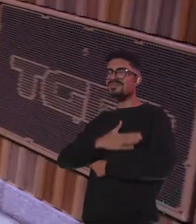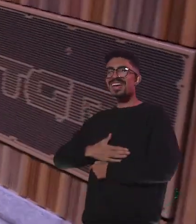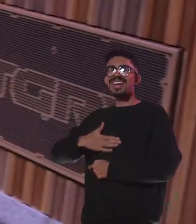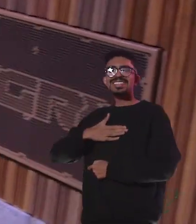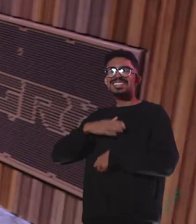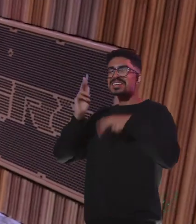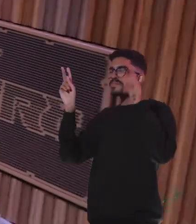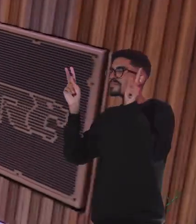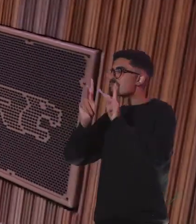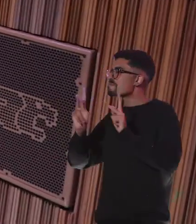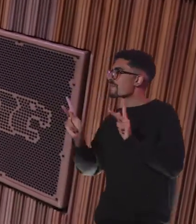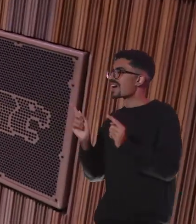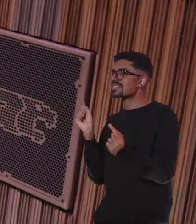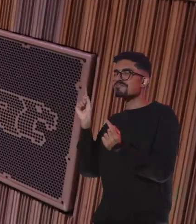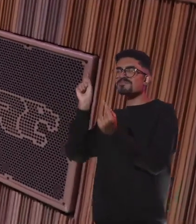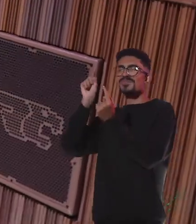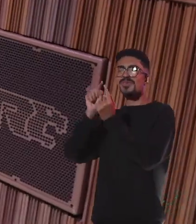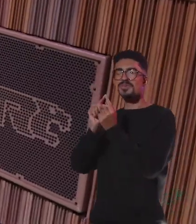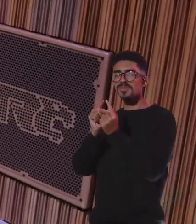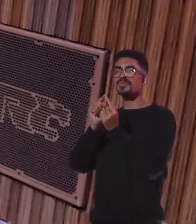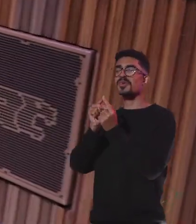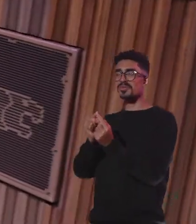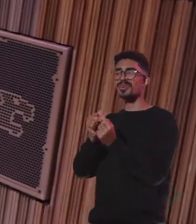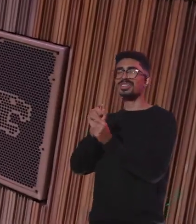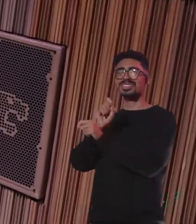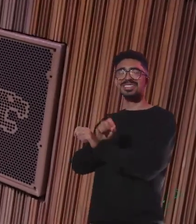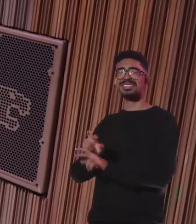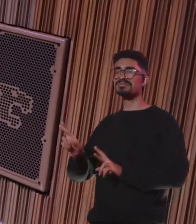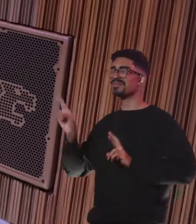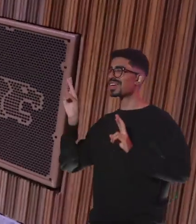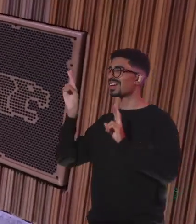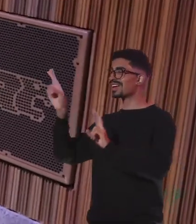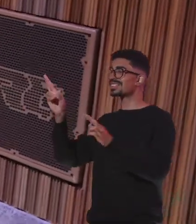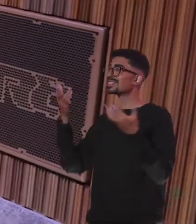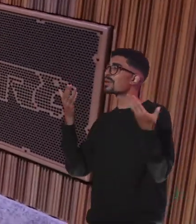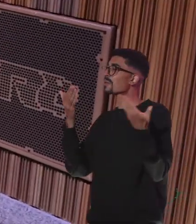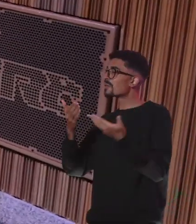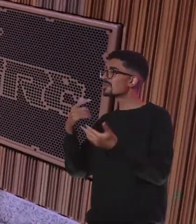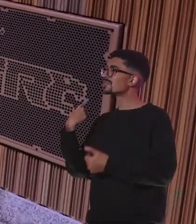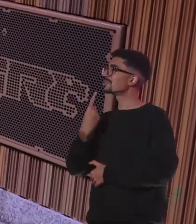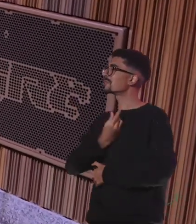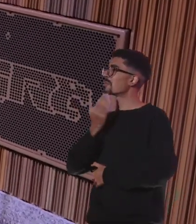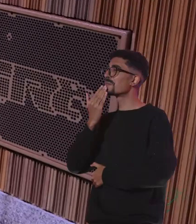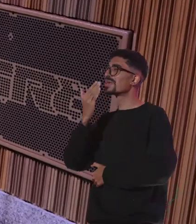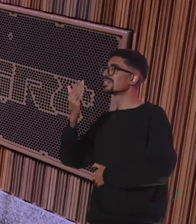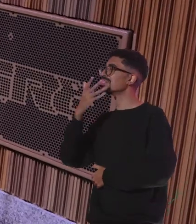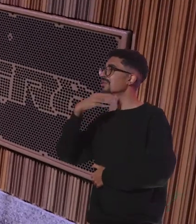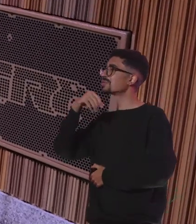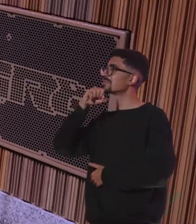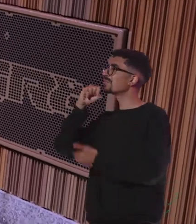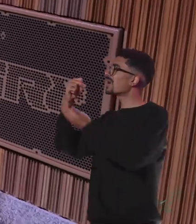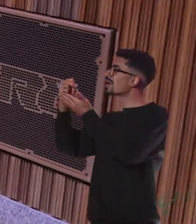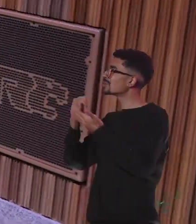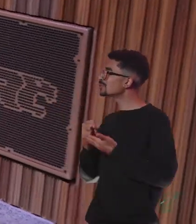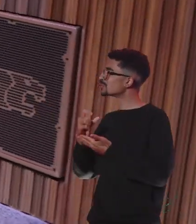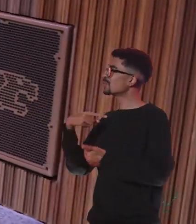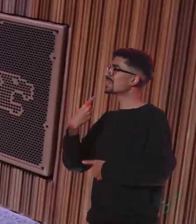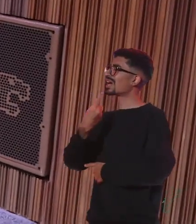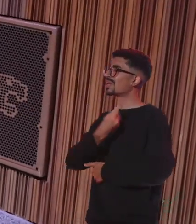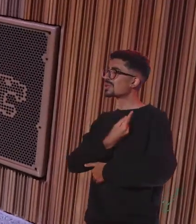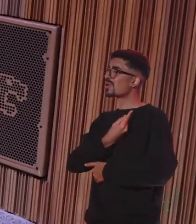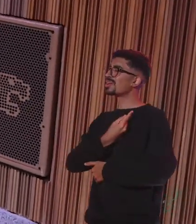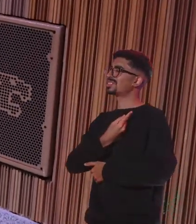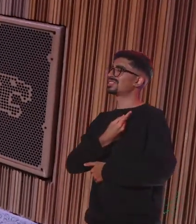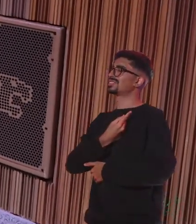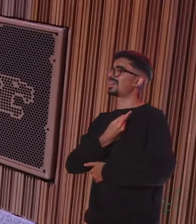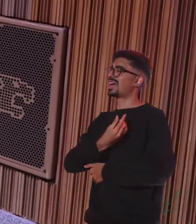esperança. E hoje estamos aqui diante do Senhor pedindo: nos ajuda, Senhor, a estarmos no lugar certo, a evitarmos